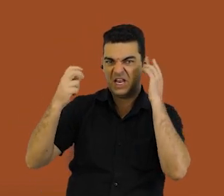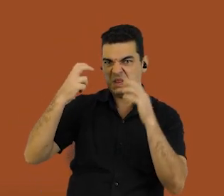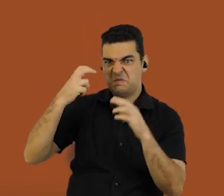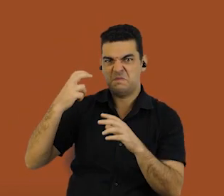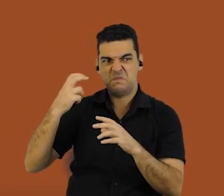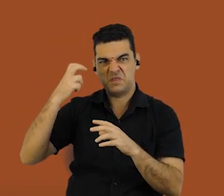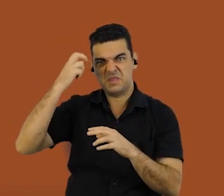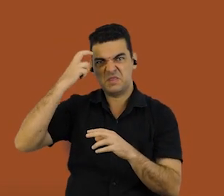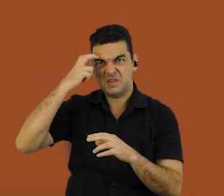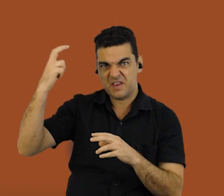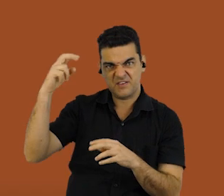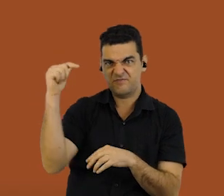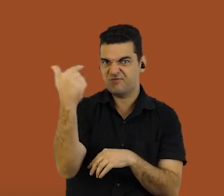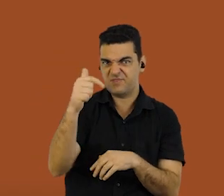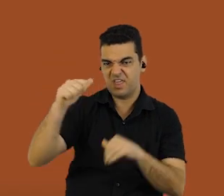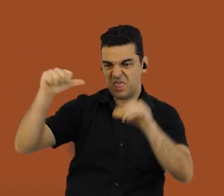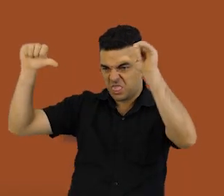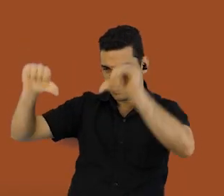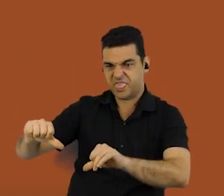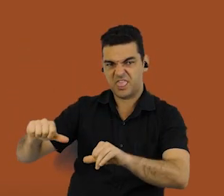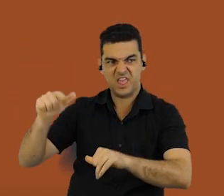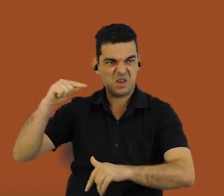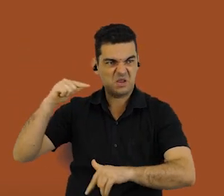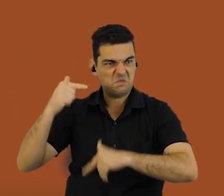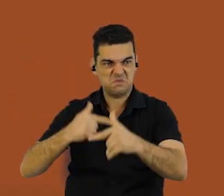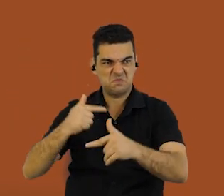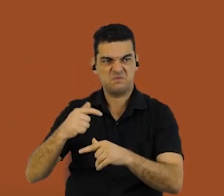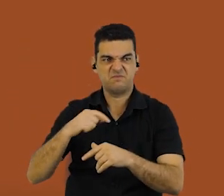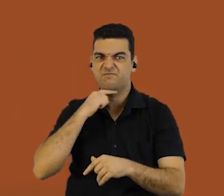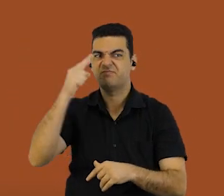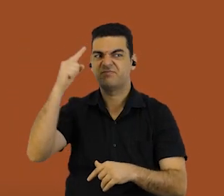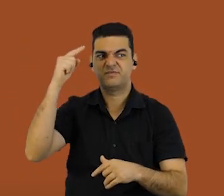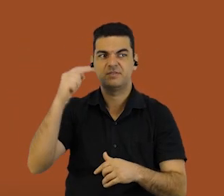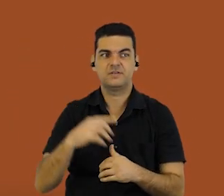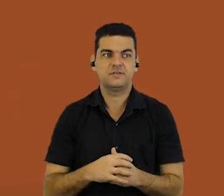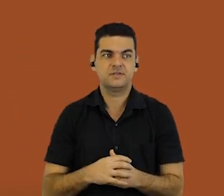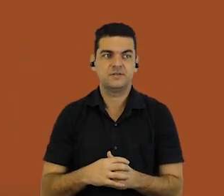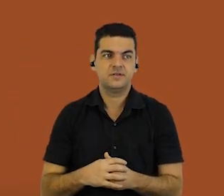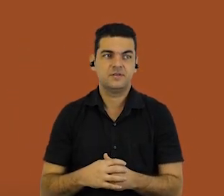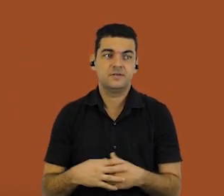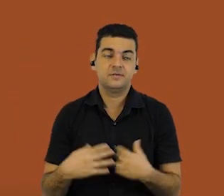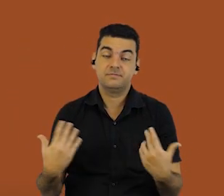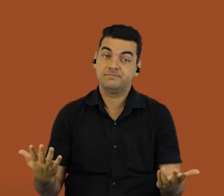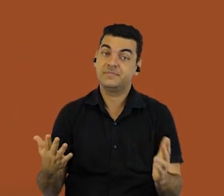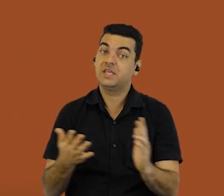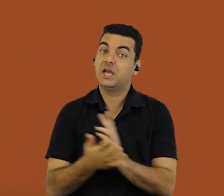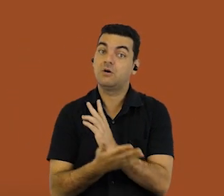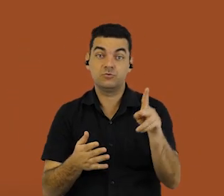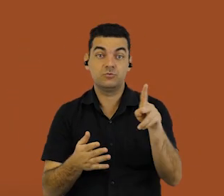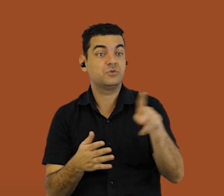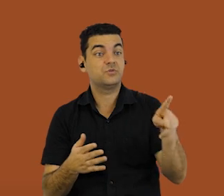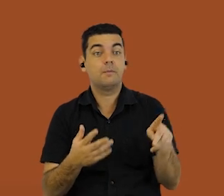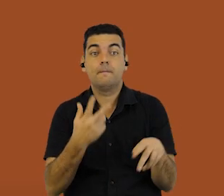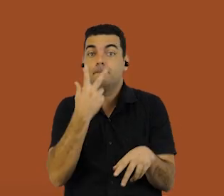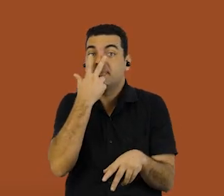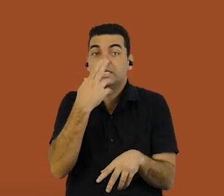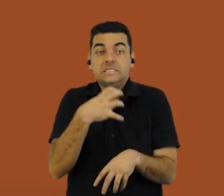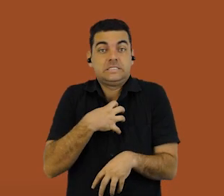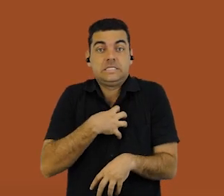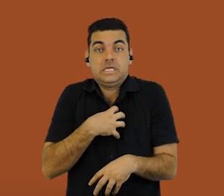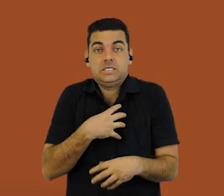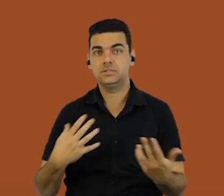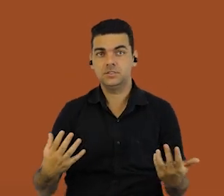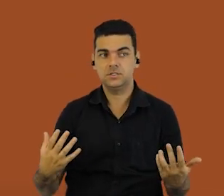não inteligente, como não capaz. Então, e muitos dos professores adotam